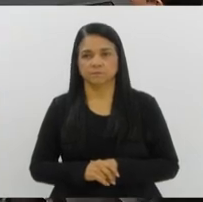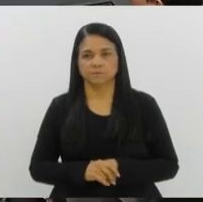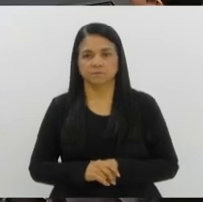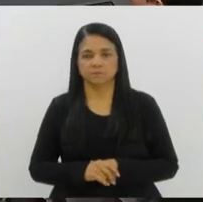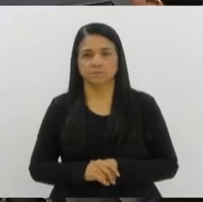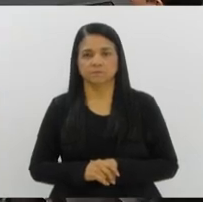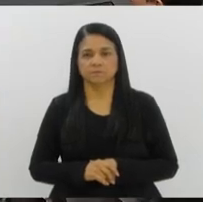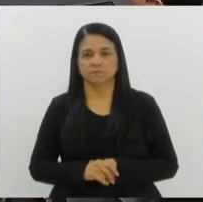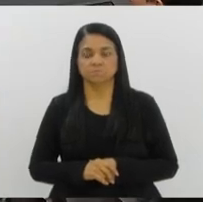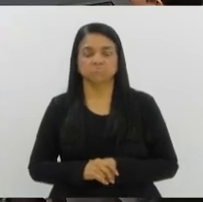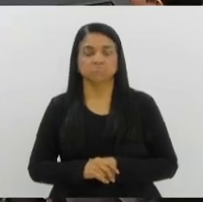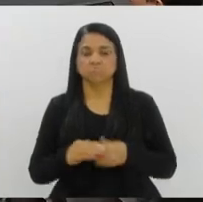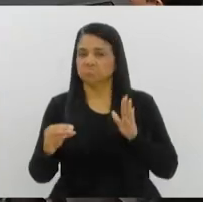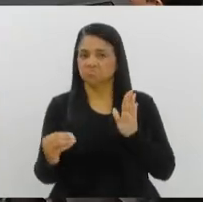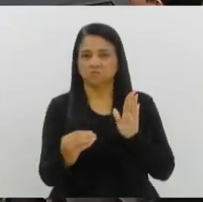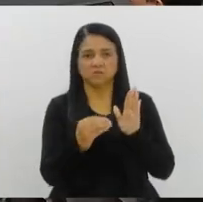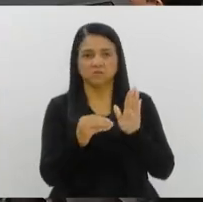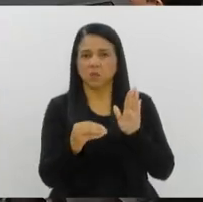Não recebeu emendas,